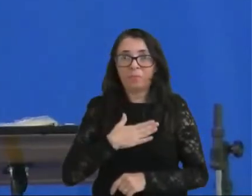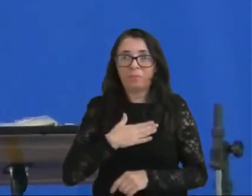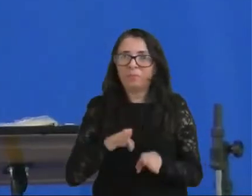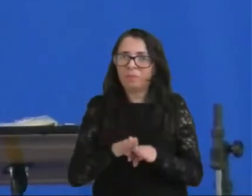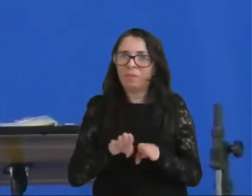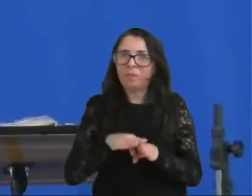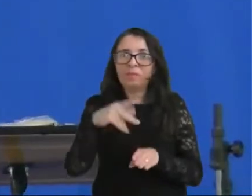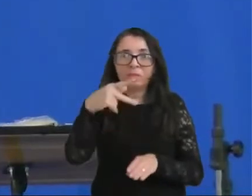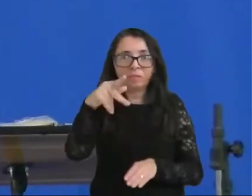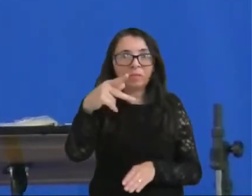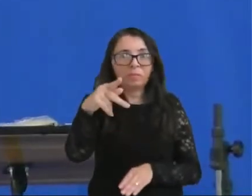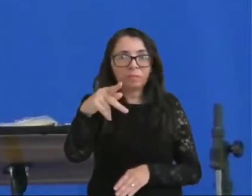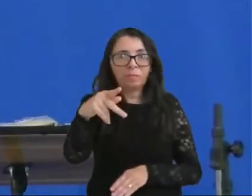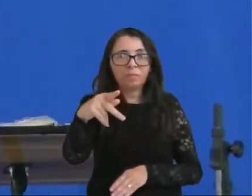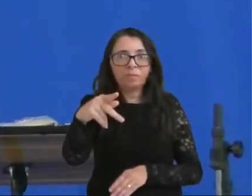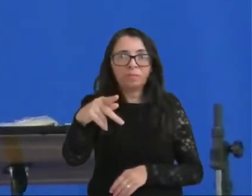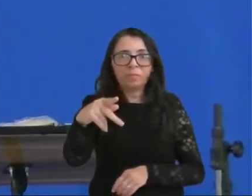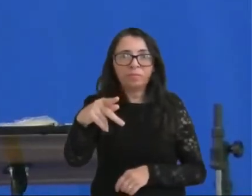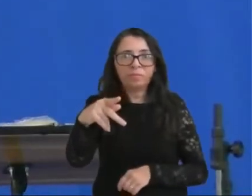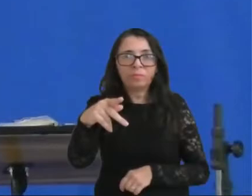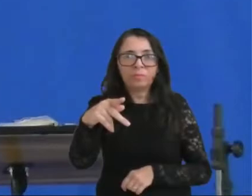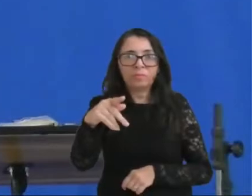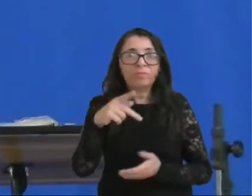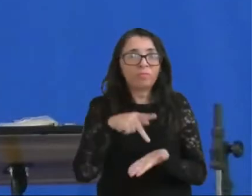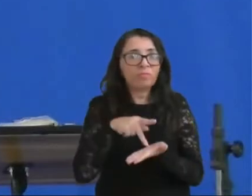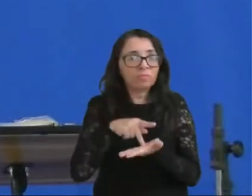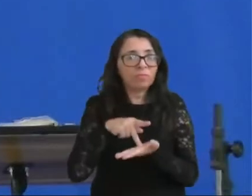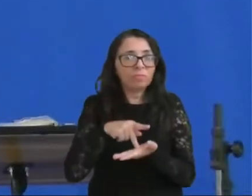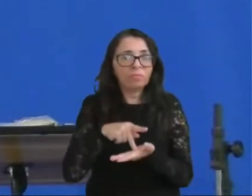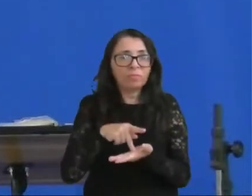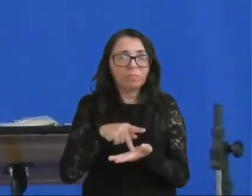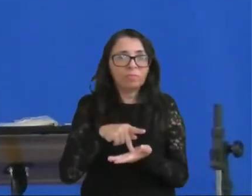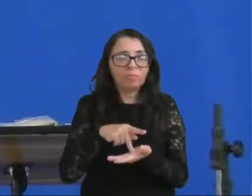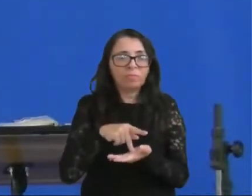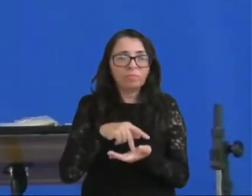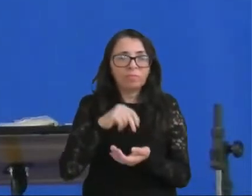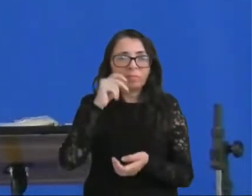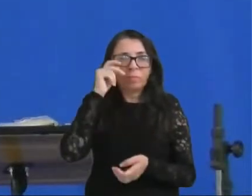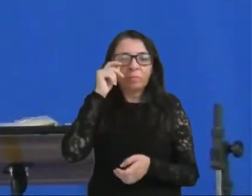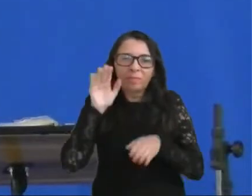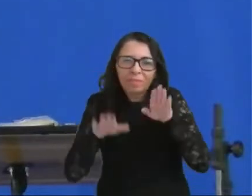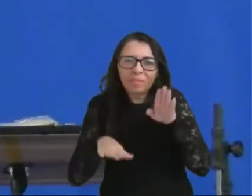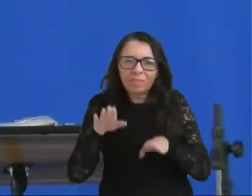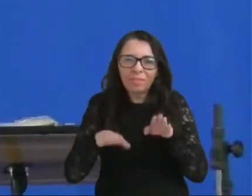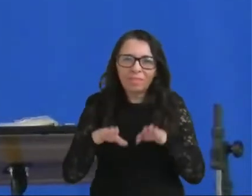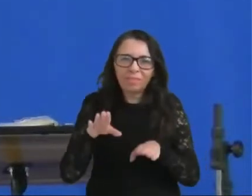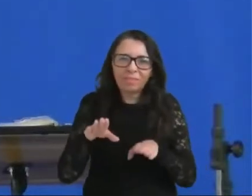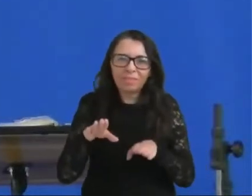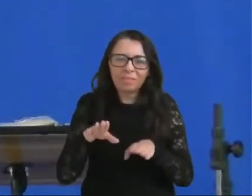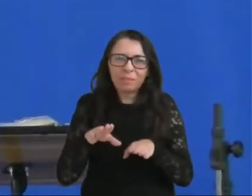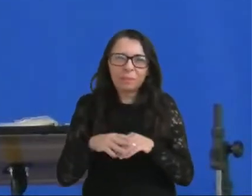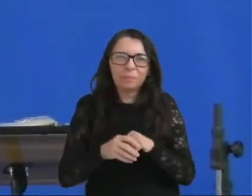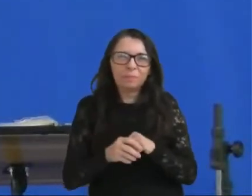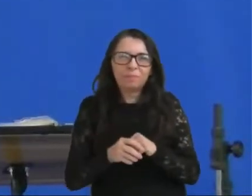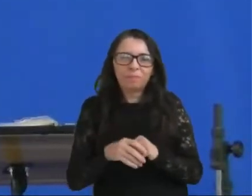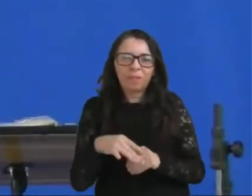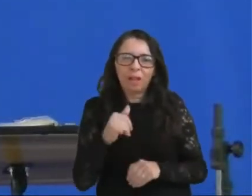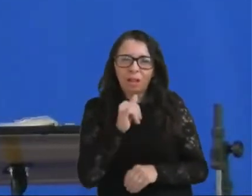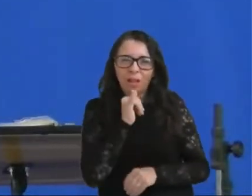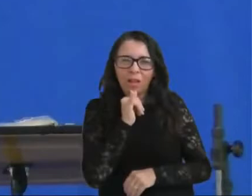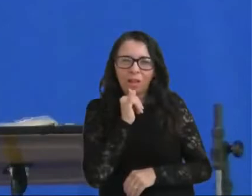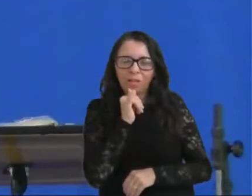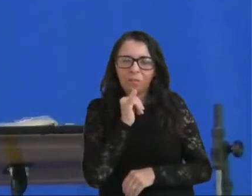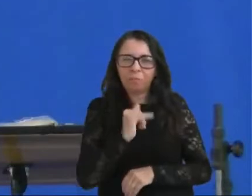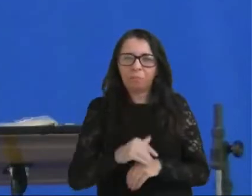mais longe de Deus, colocando-se culpa no isolamento, culpa na pandemia. Na verdade,